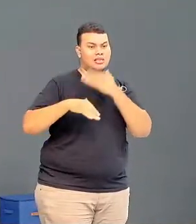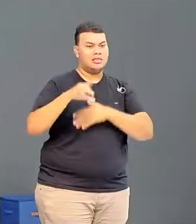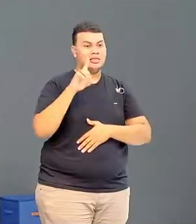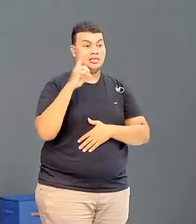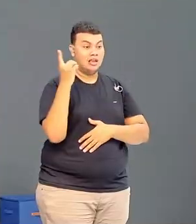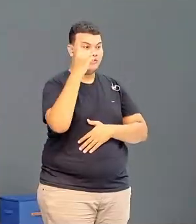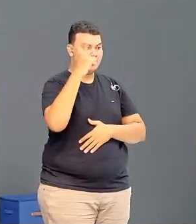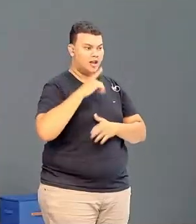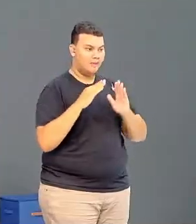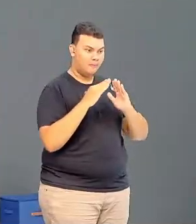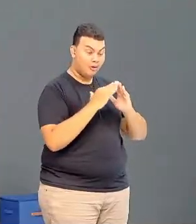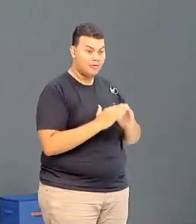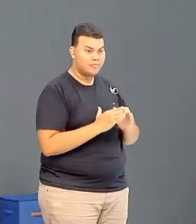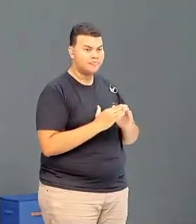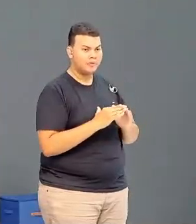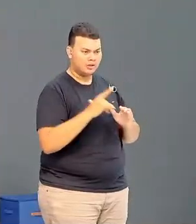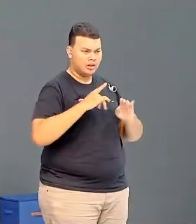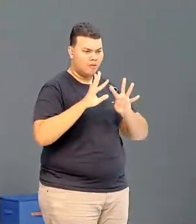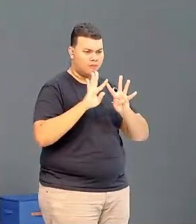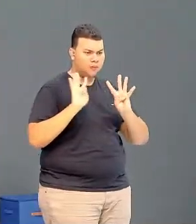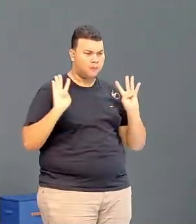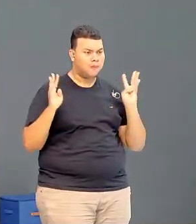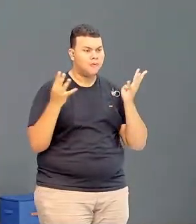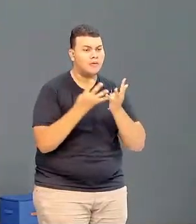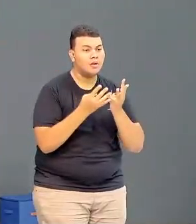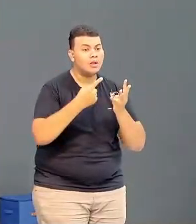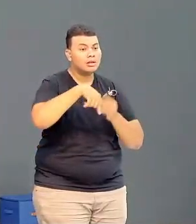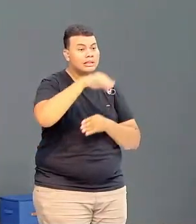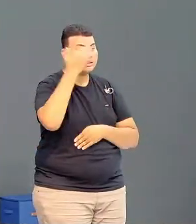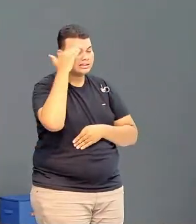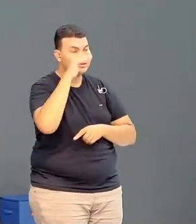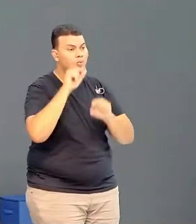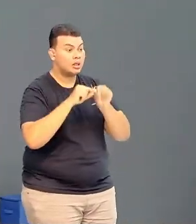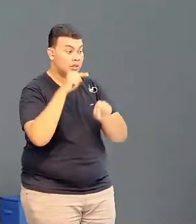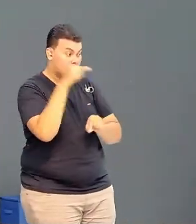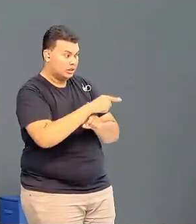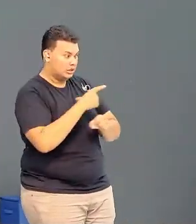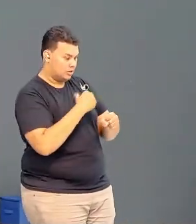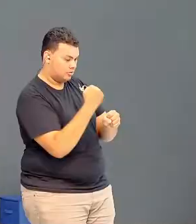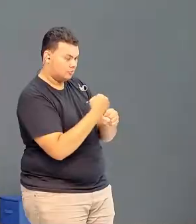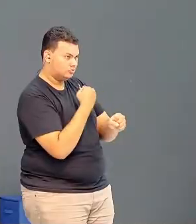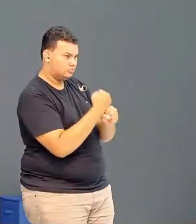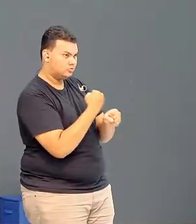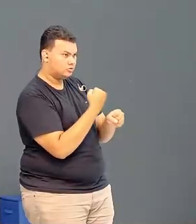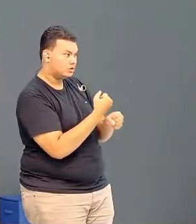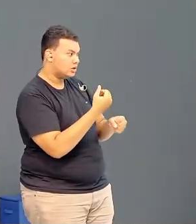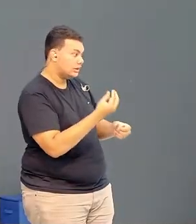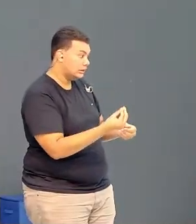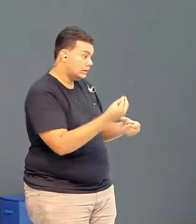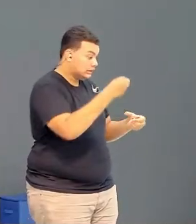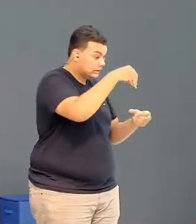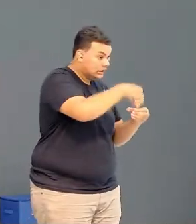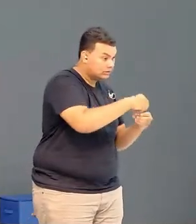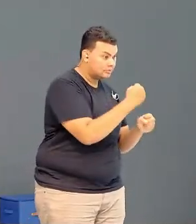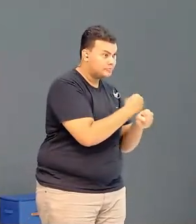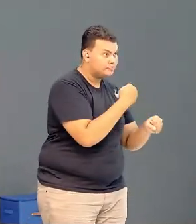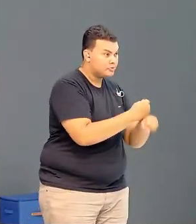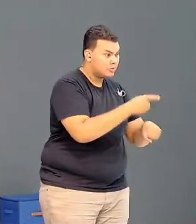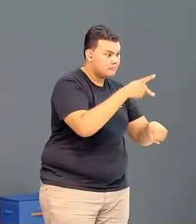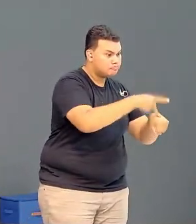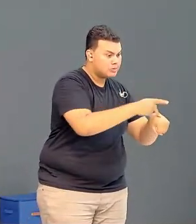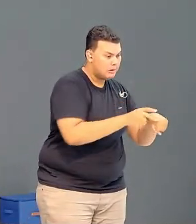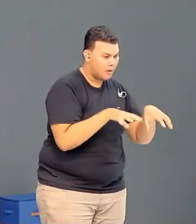era uma fortaleza. E o entendimento que a gente tem é que nessa construção, dentro dessa construção de pedra, que